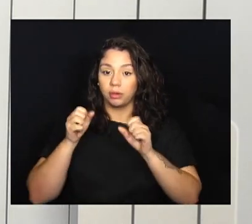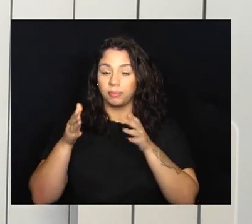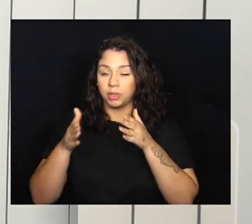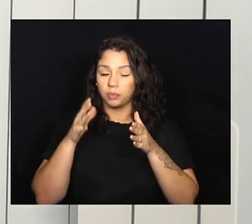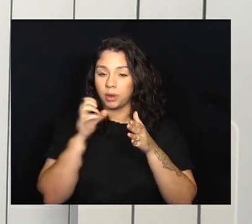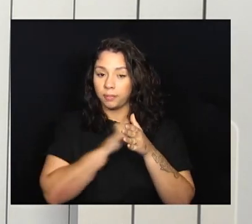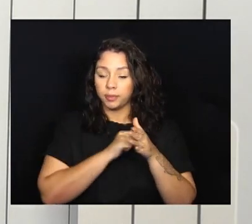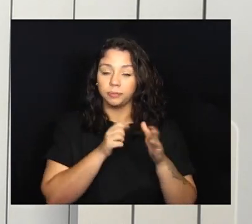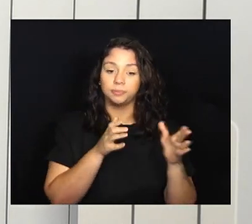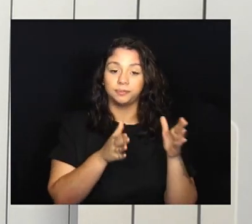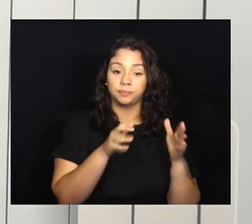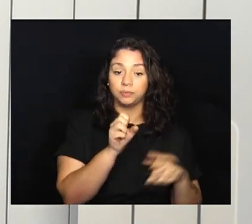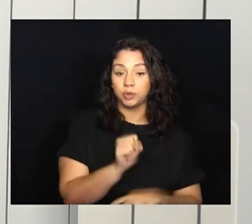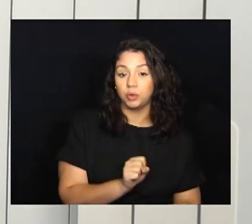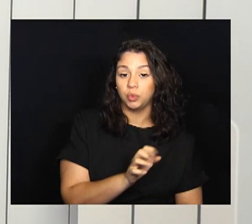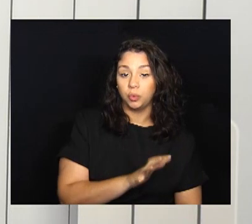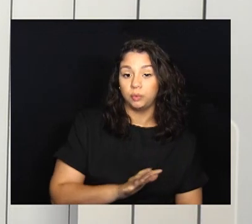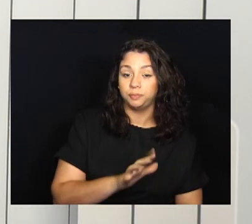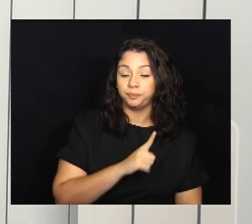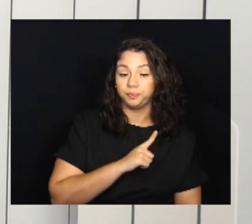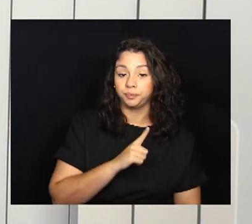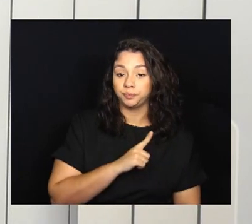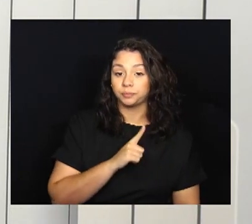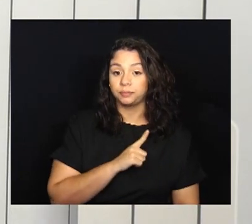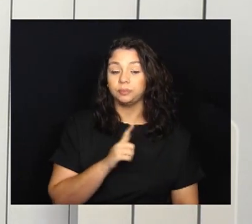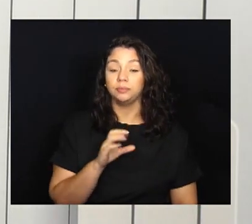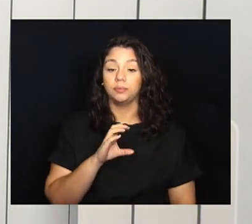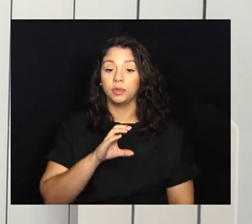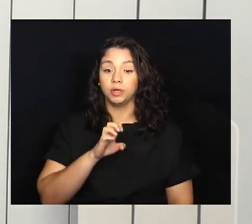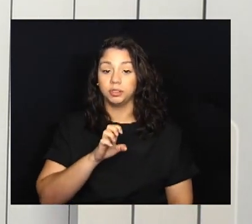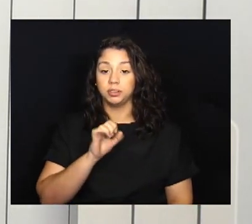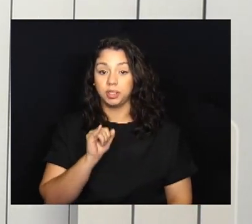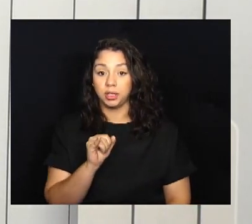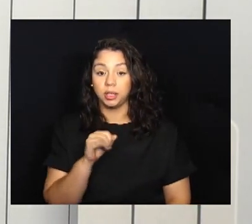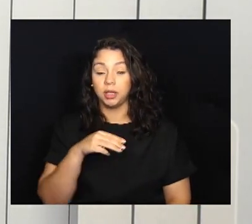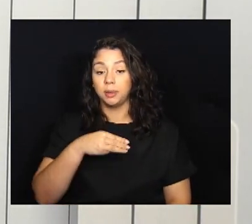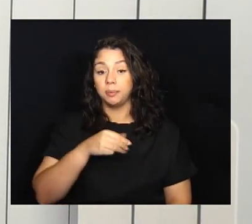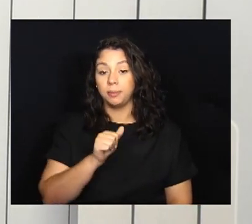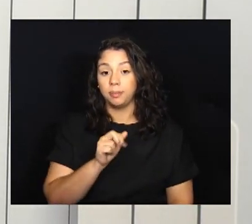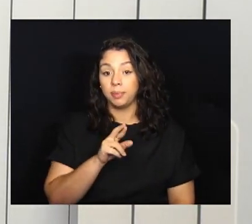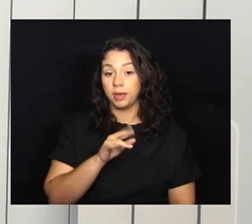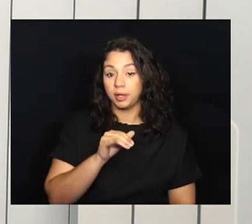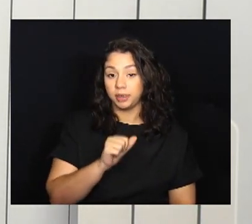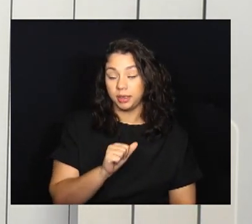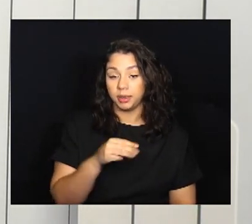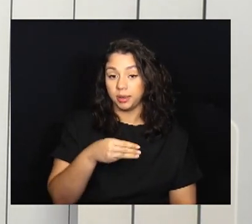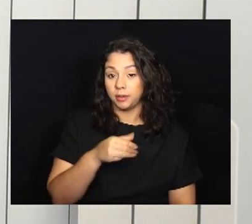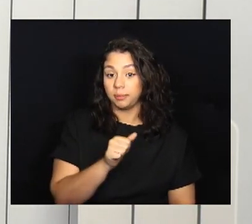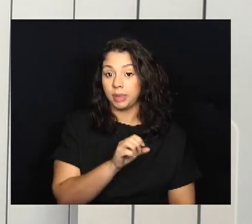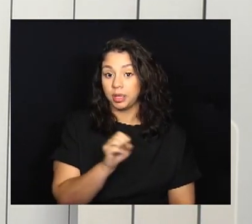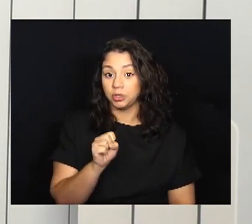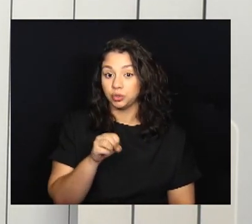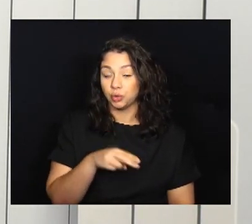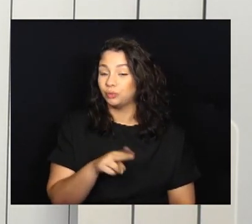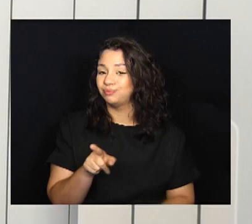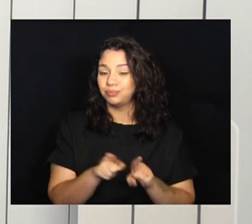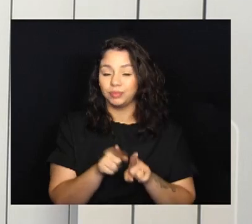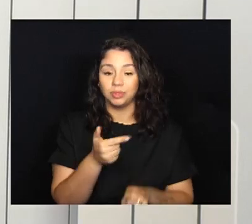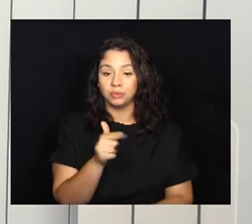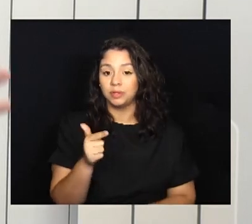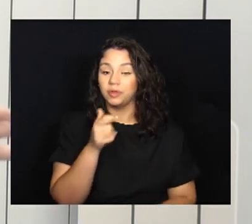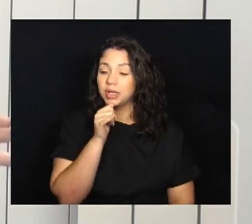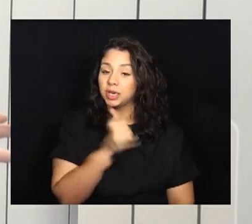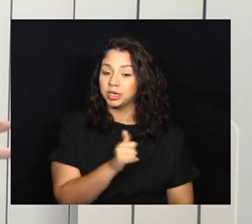Na região sul, a SEI Maiara Masson Cristofoletti também ficou sem energia por um breve